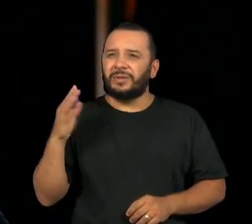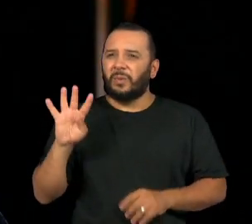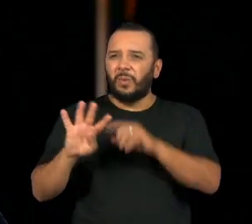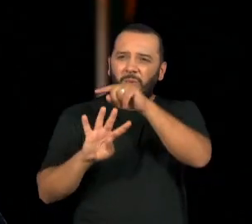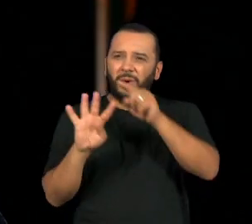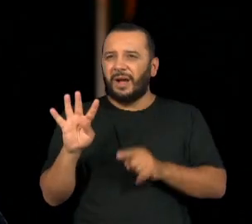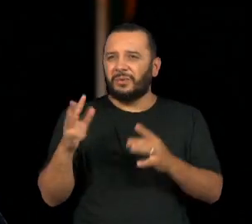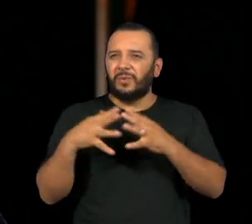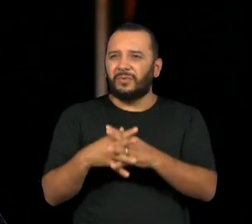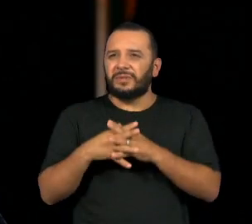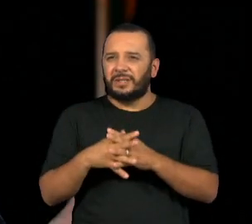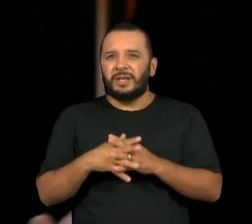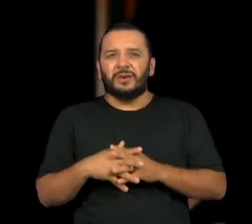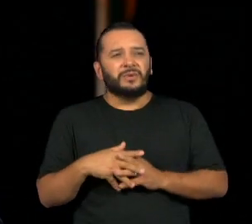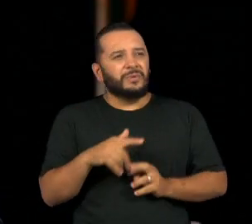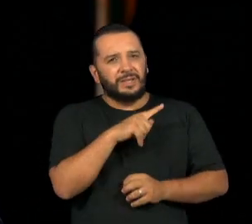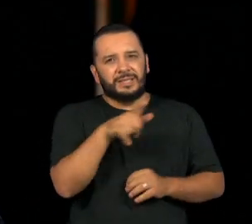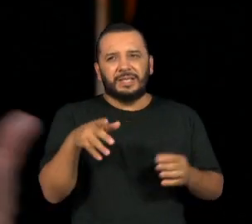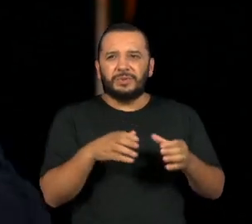né?